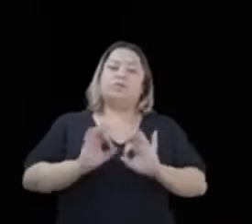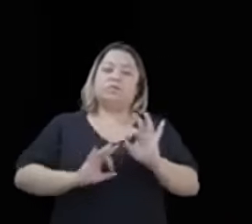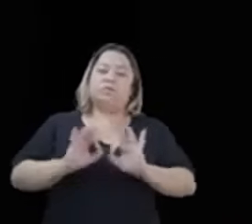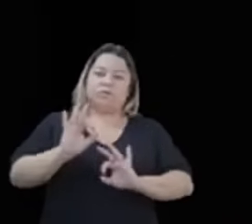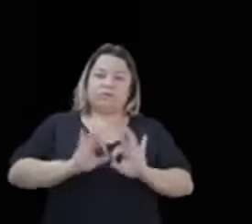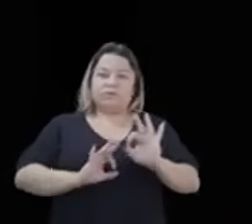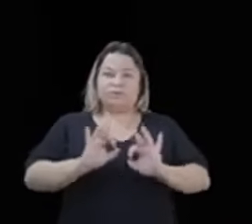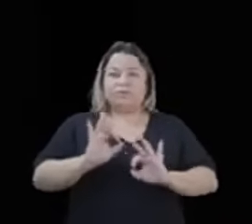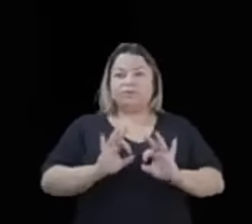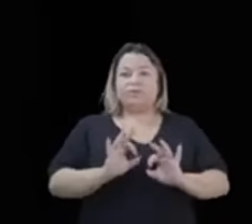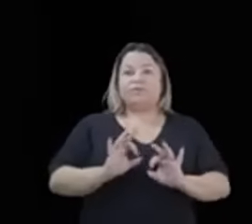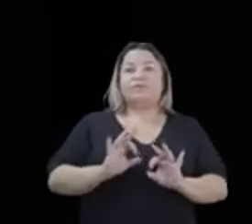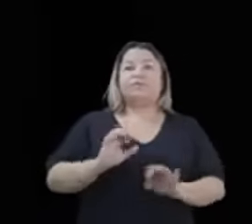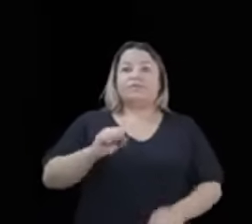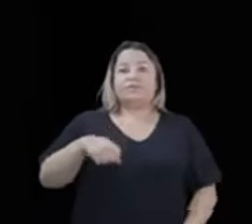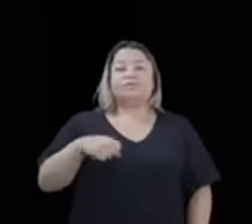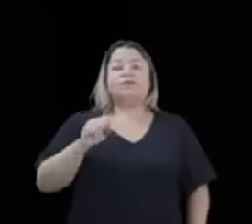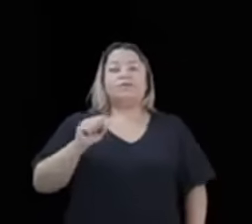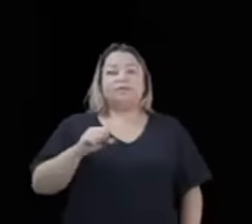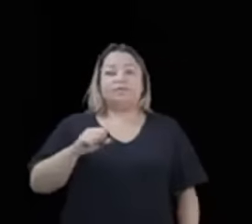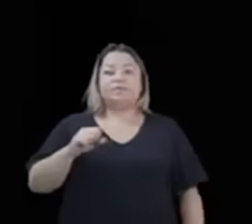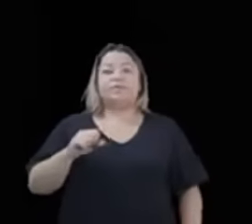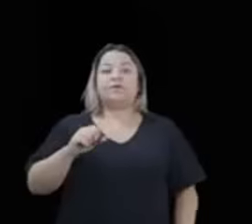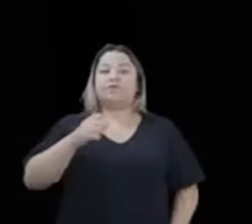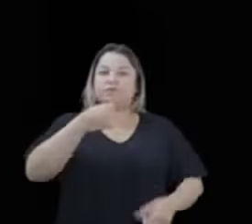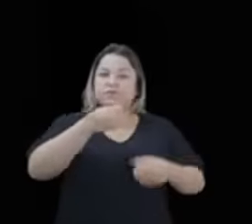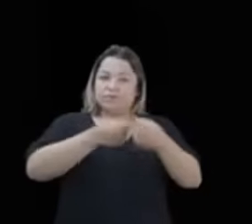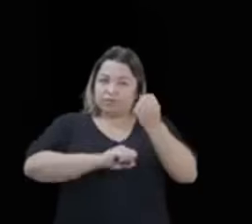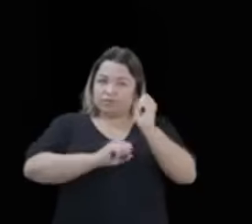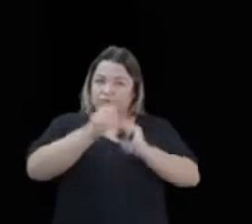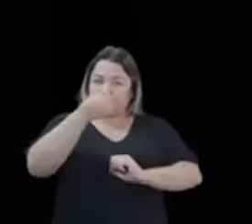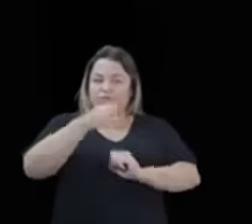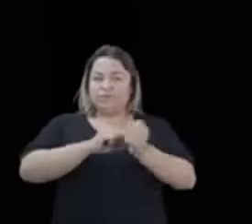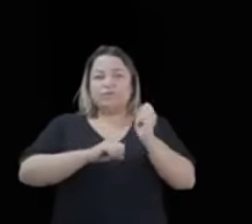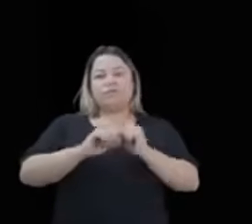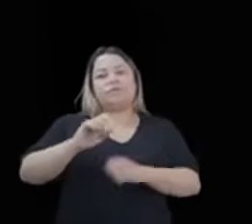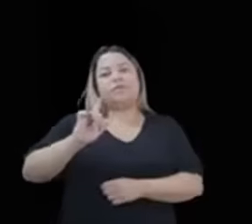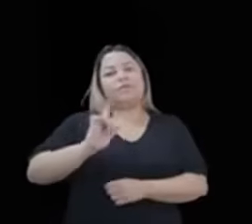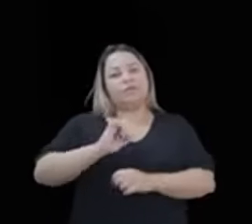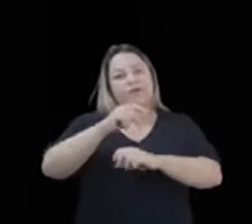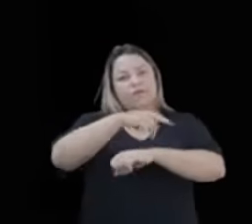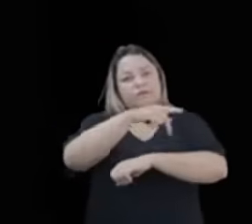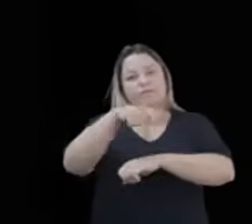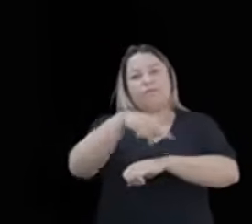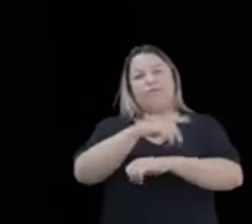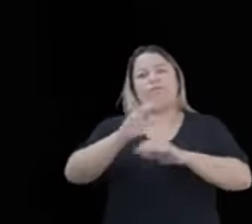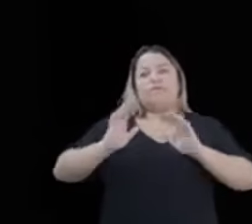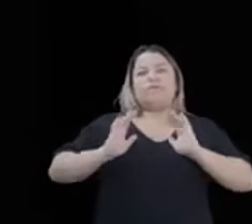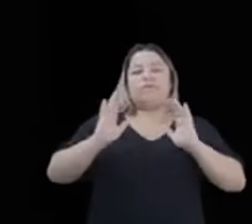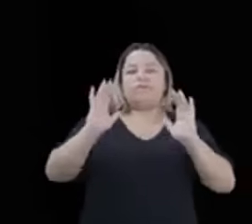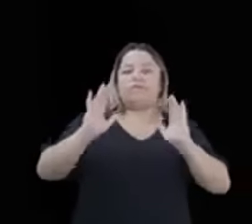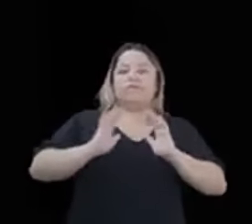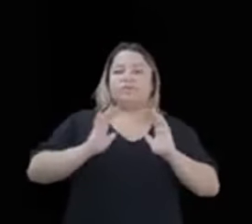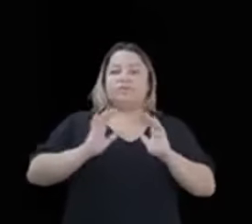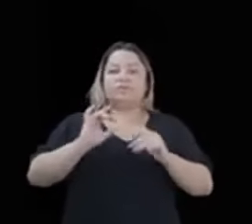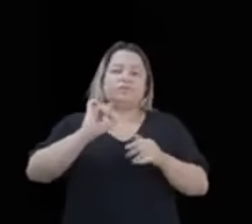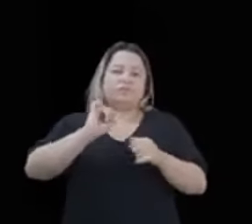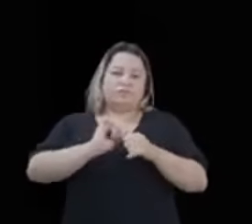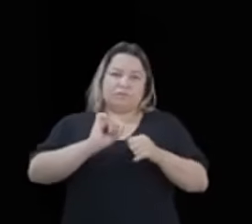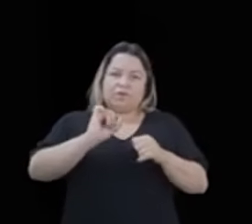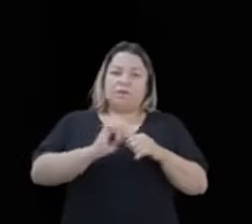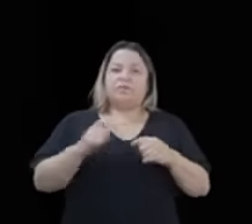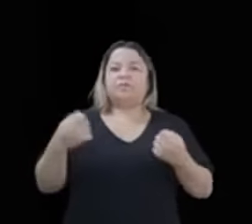produtiva, que tenha, sim, uma indústria forte, um país que seja capaz de produzir riqueza, porque produzir